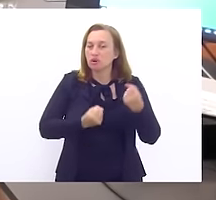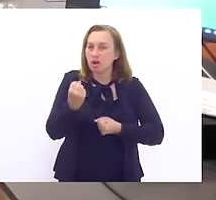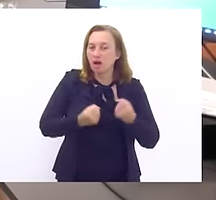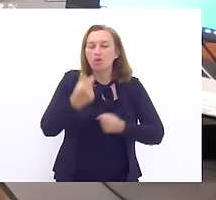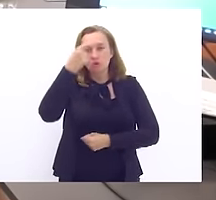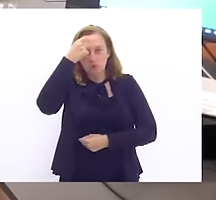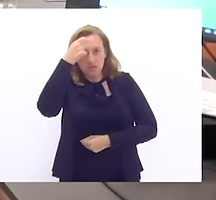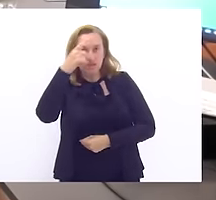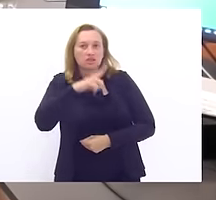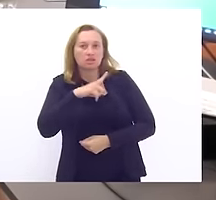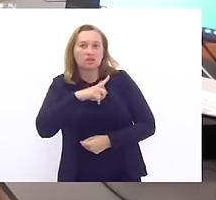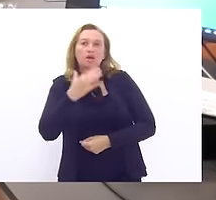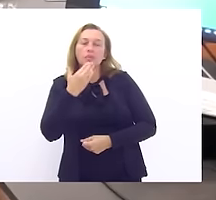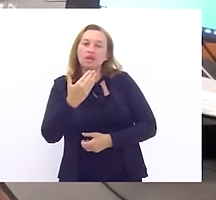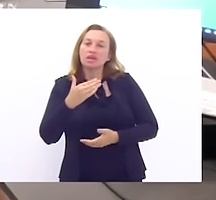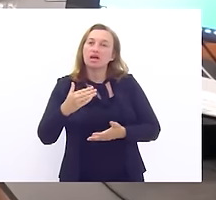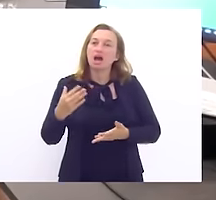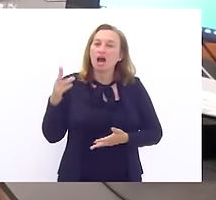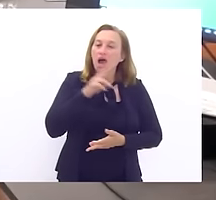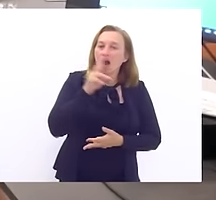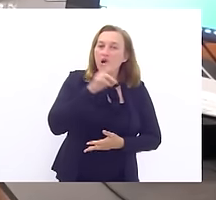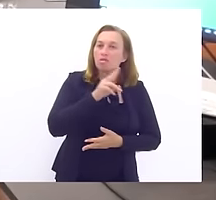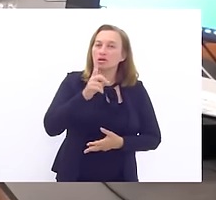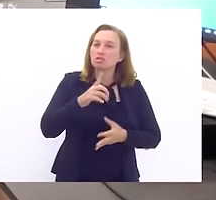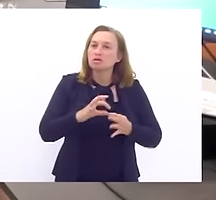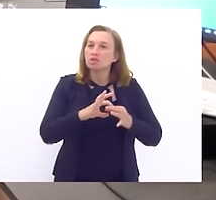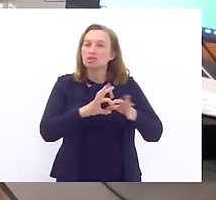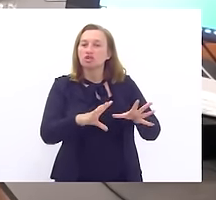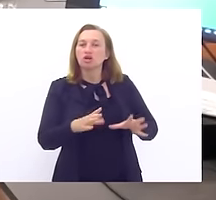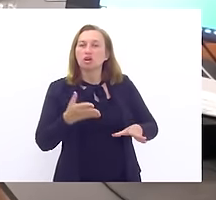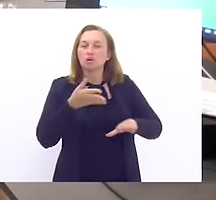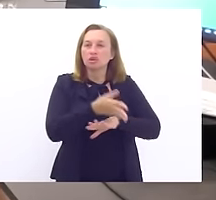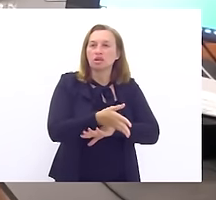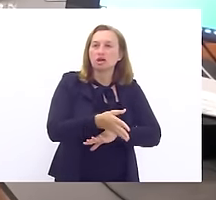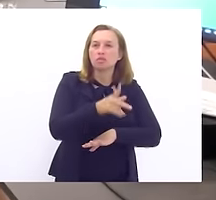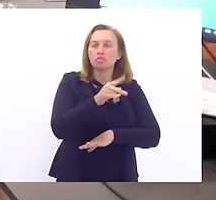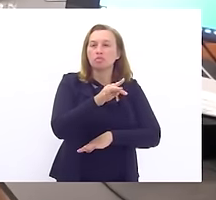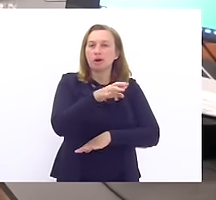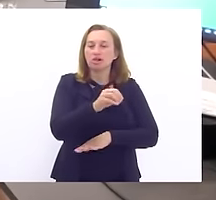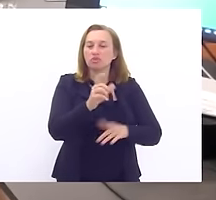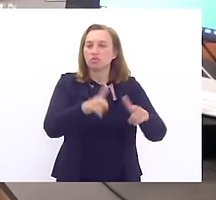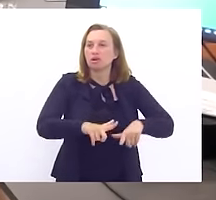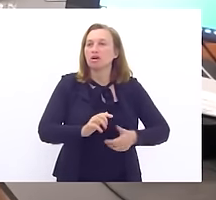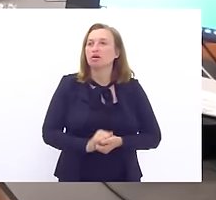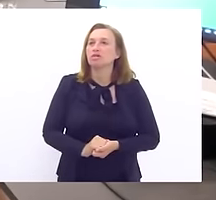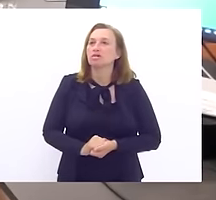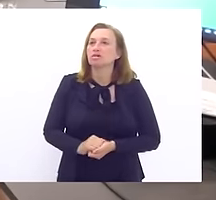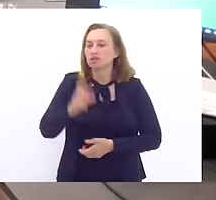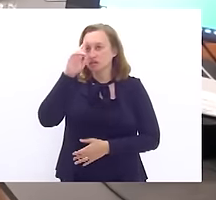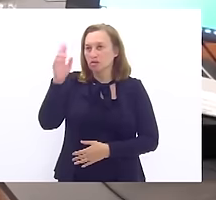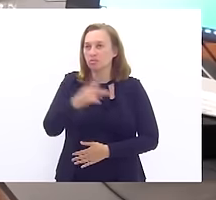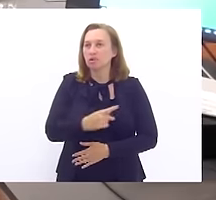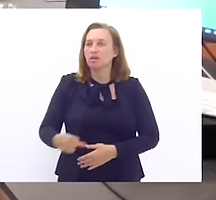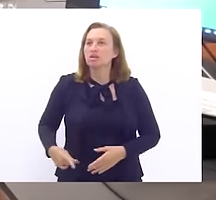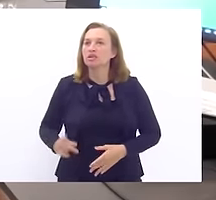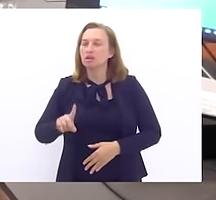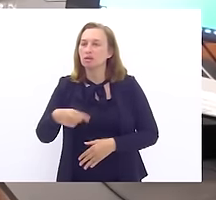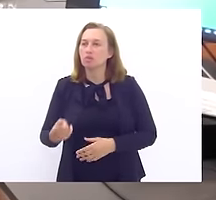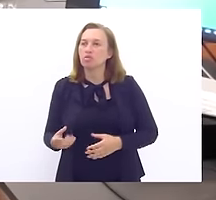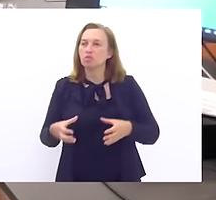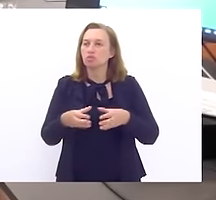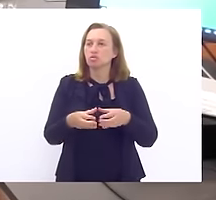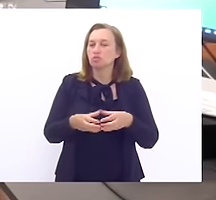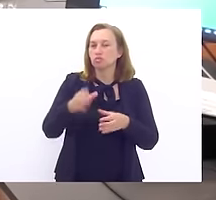peço que tome medidas imediatas de não permitir que nenhum carro a dentre mais aquele espaço Presidente e após o o bombeiro tornar nulo